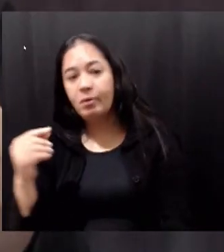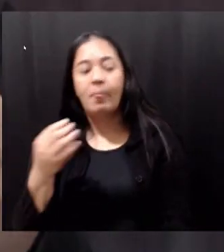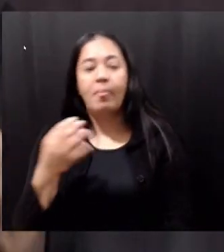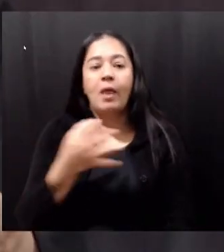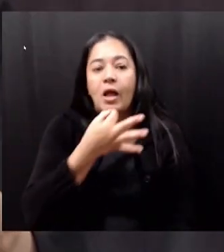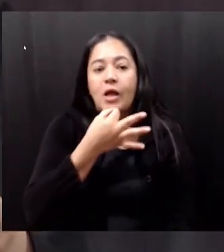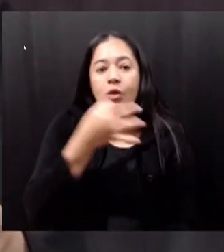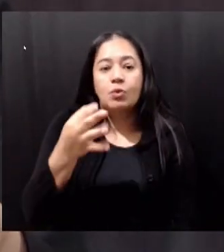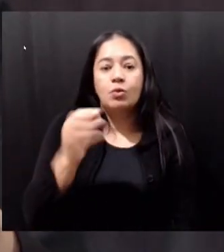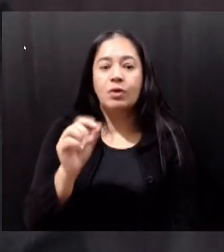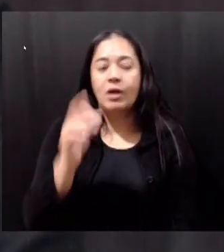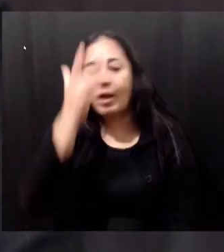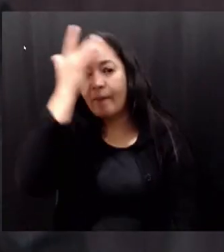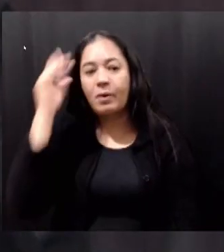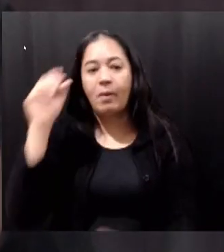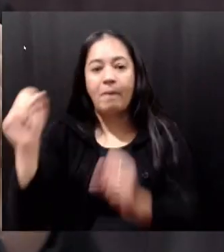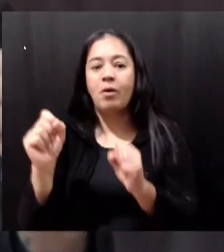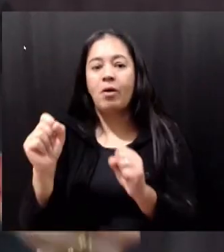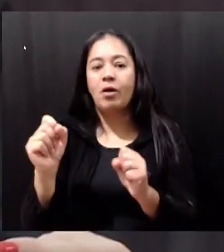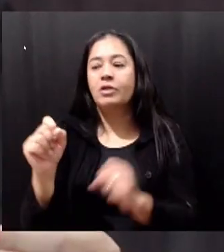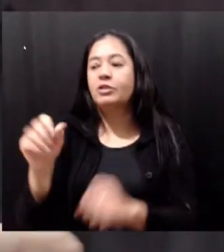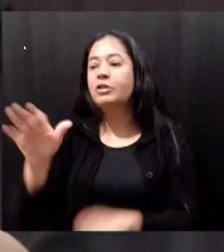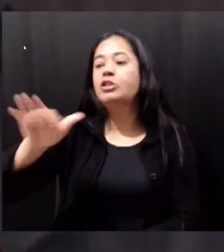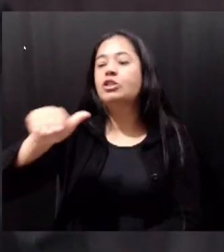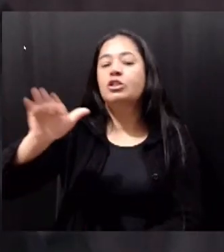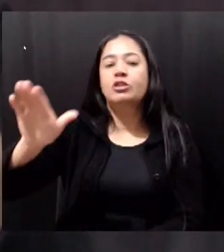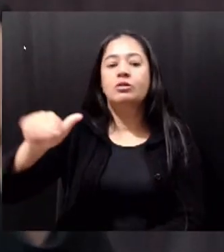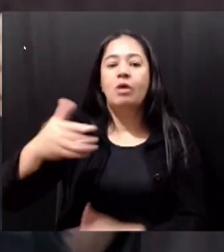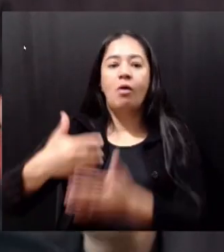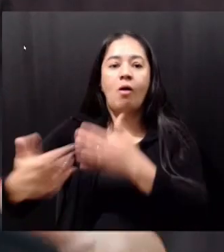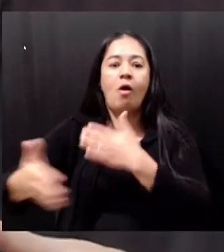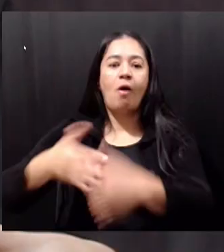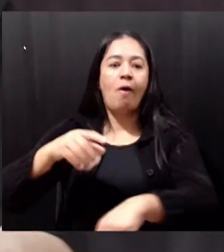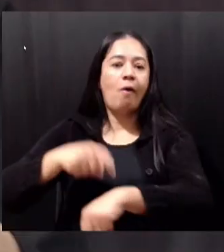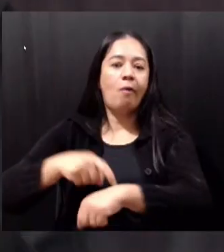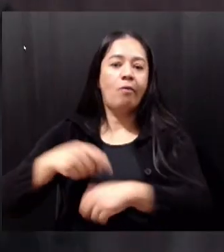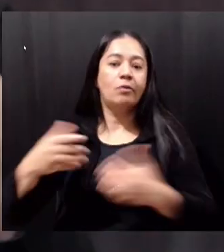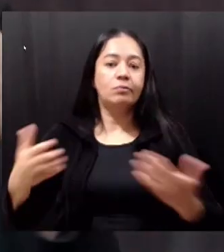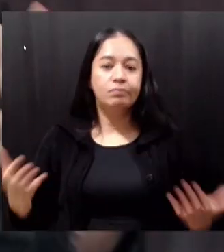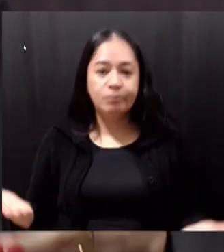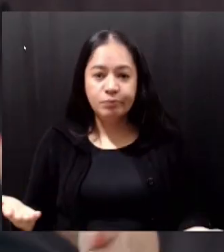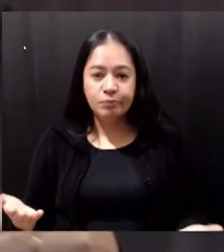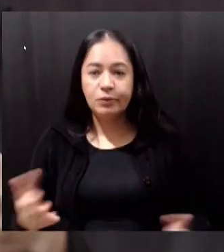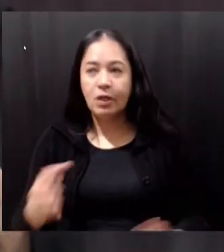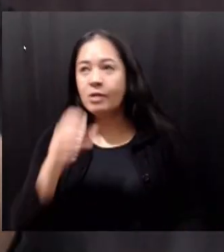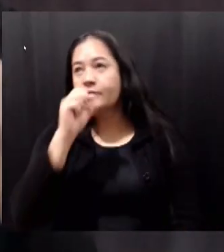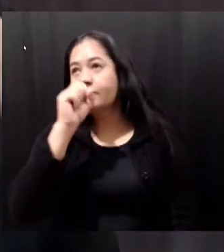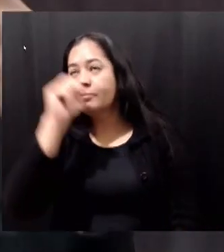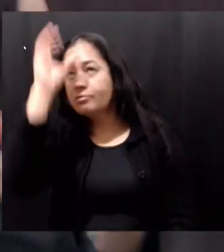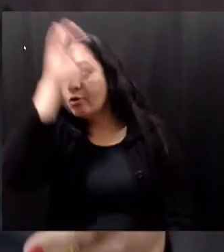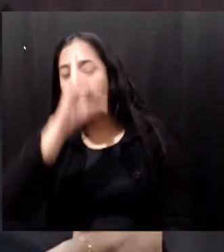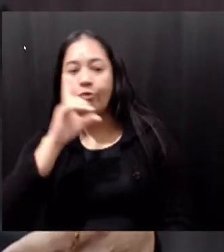pessoas podem ser acionadas a qualquer horário, no final de semana,